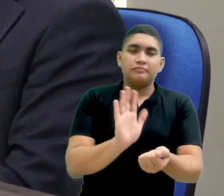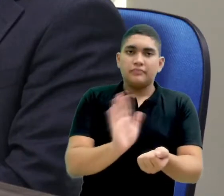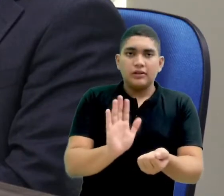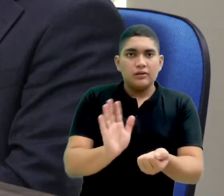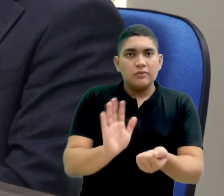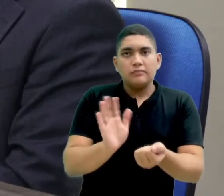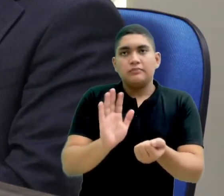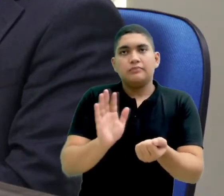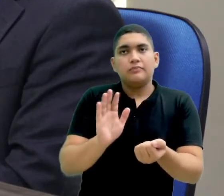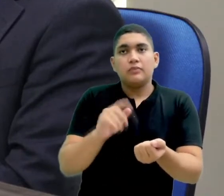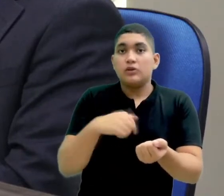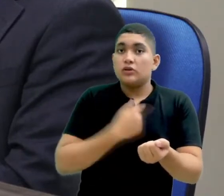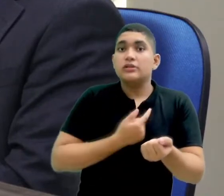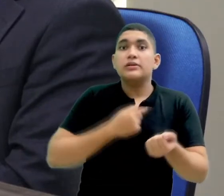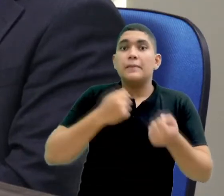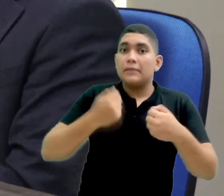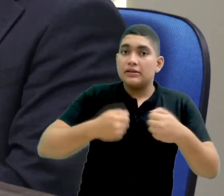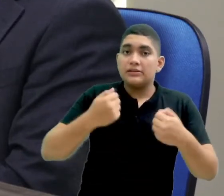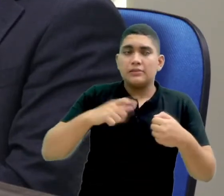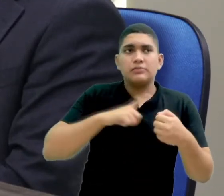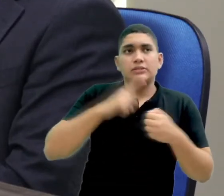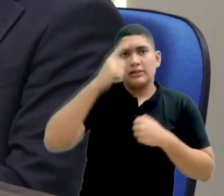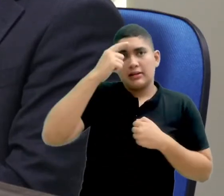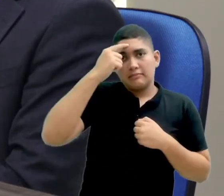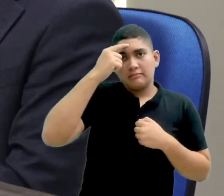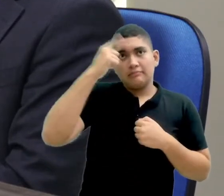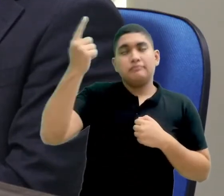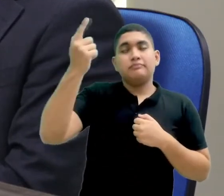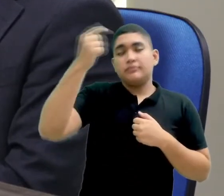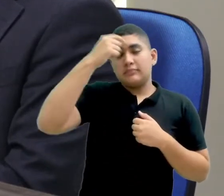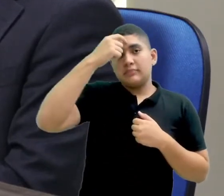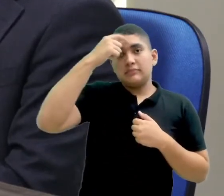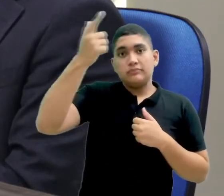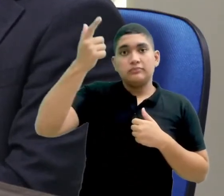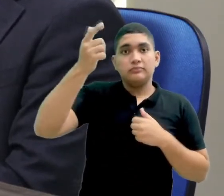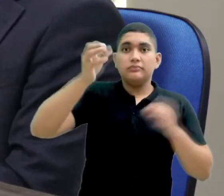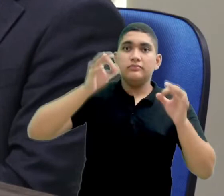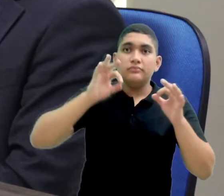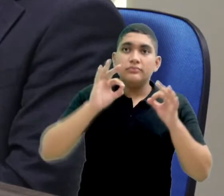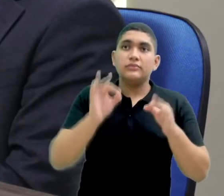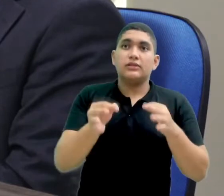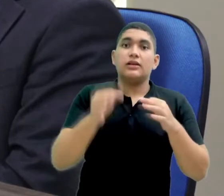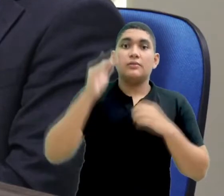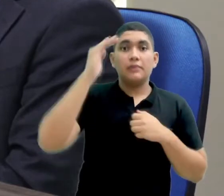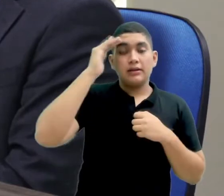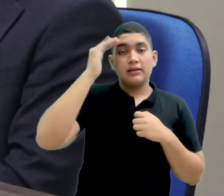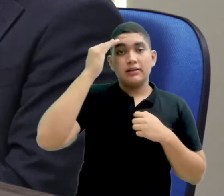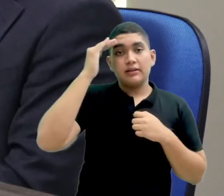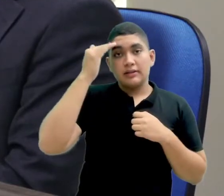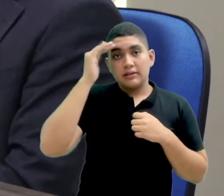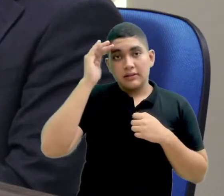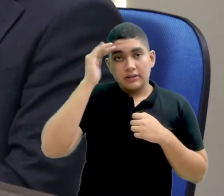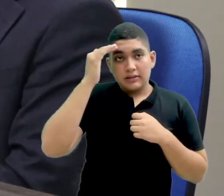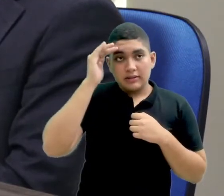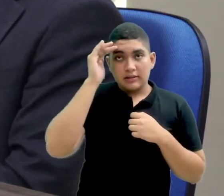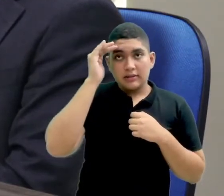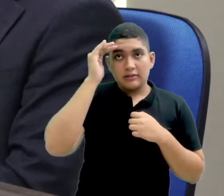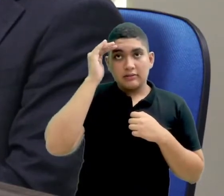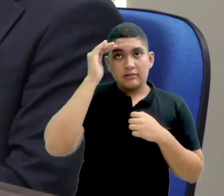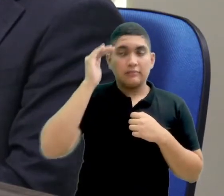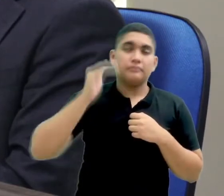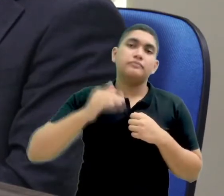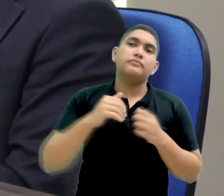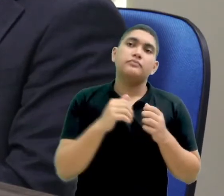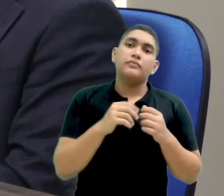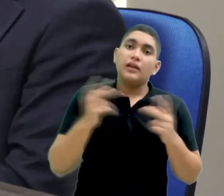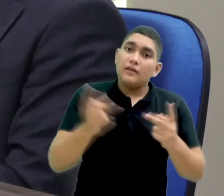nós precisamos ter essa maturidade para entender essas desavenças e valorizar a